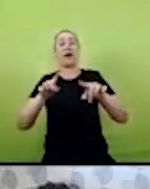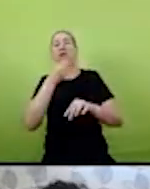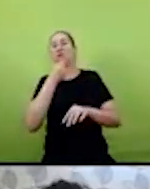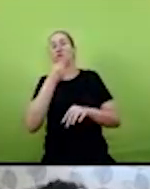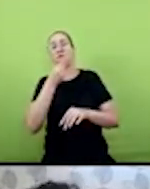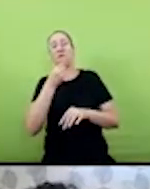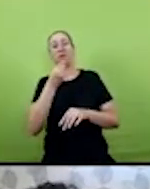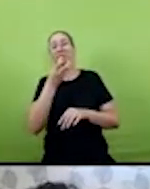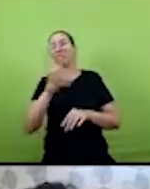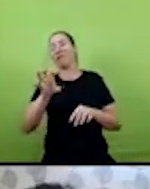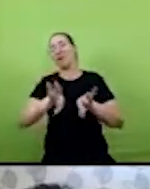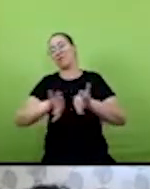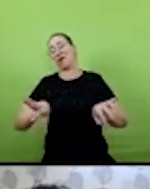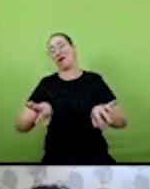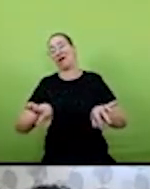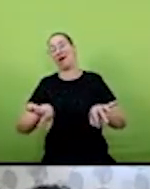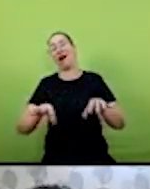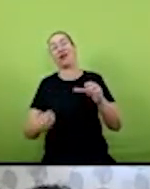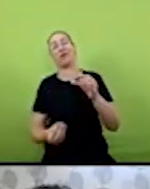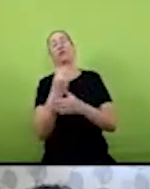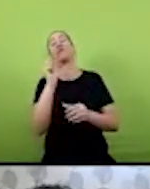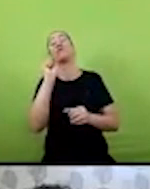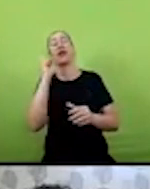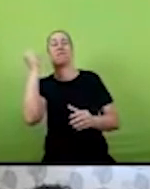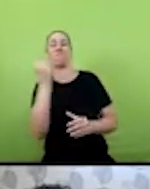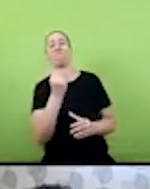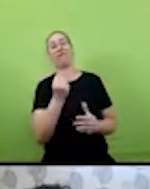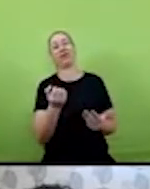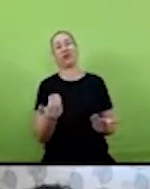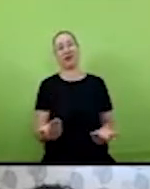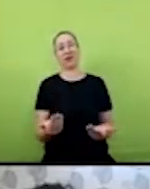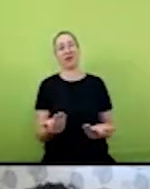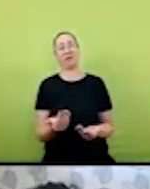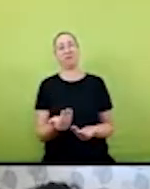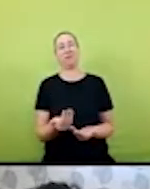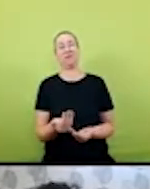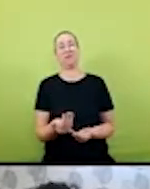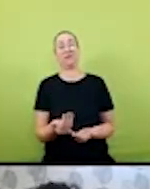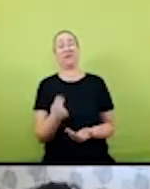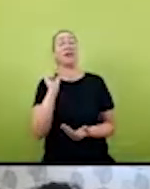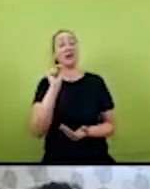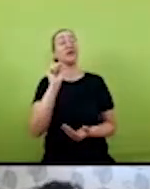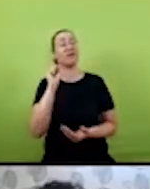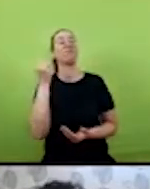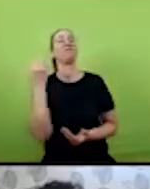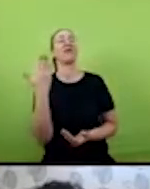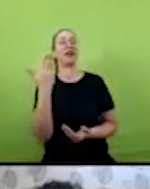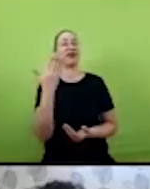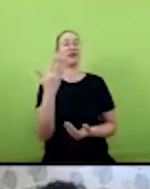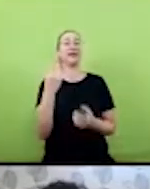o ápice do ciclo da violência, que o feminicídio, na maioria das vezes, ele se manifesta.